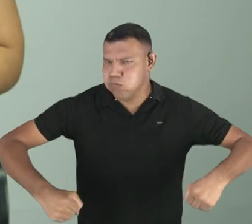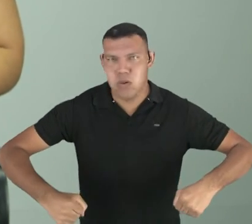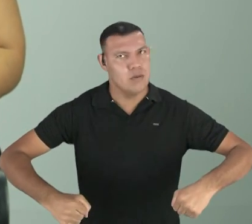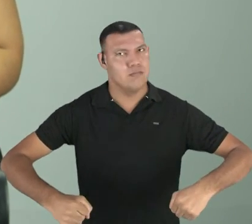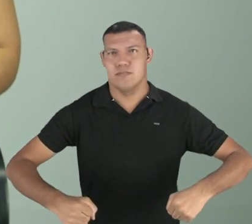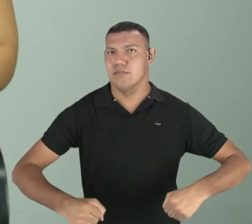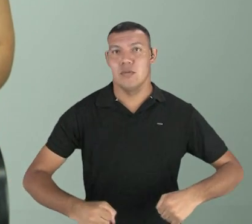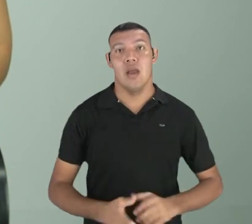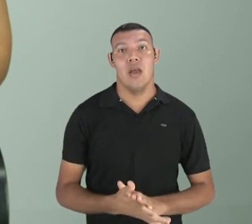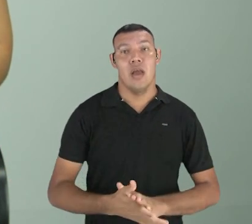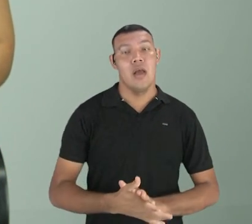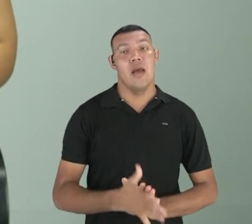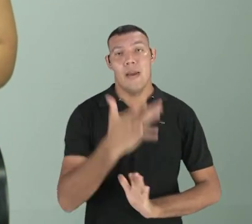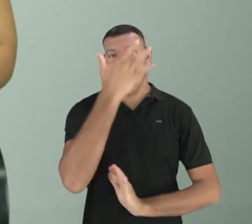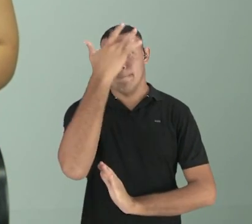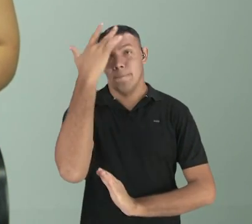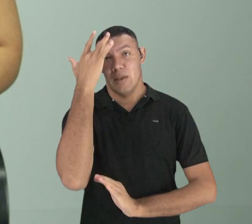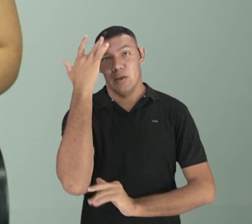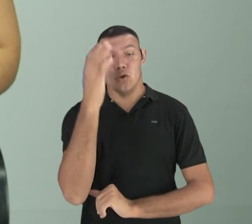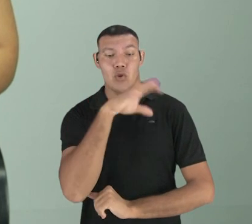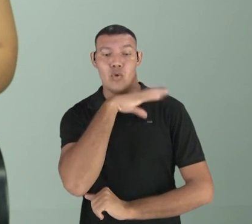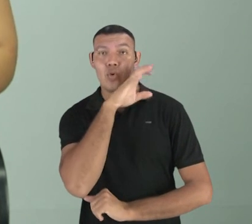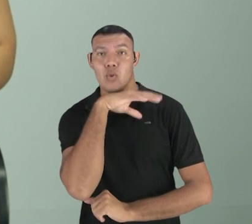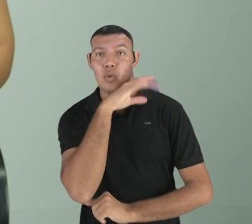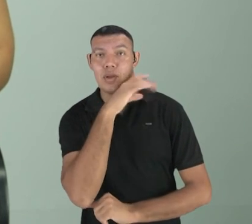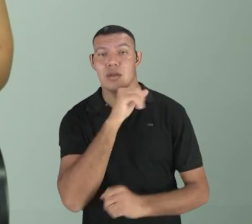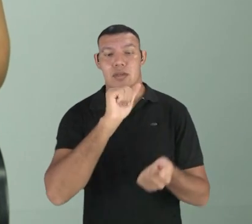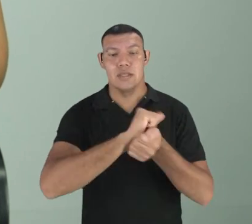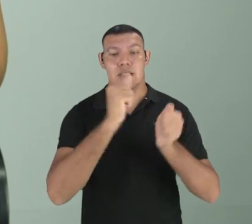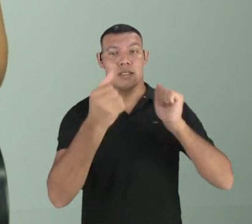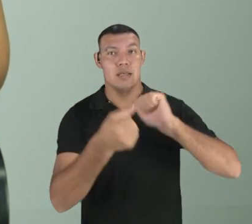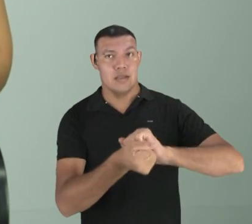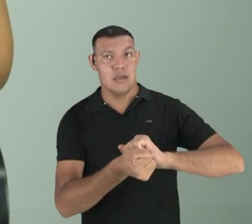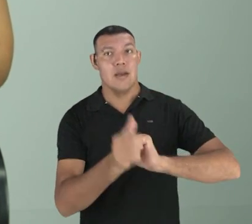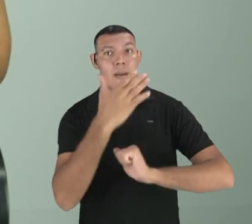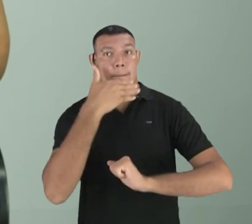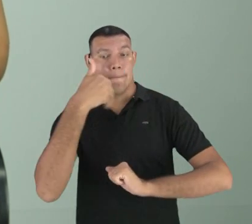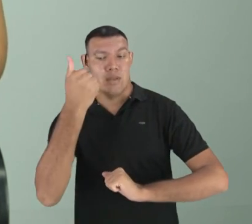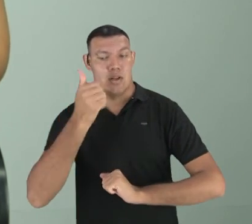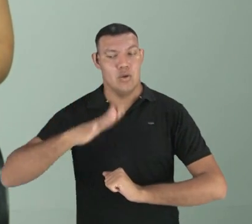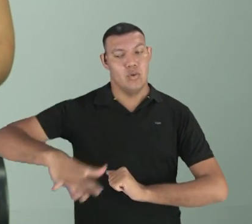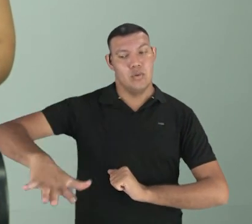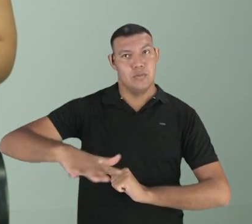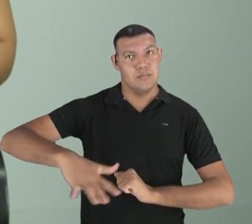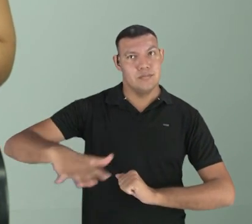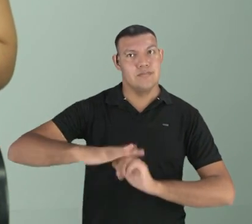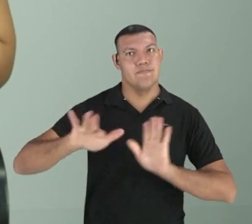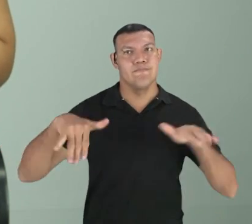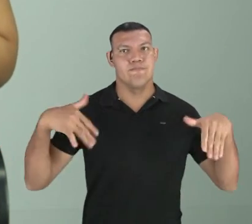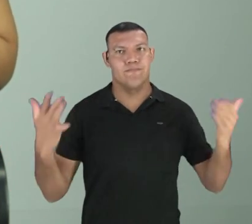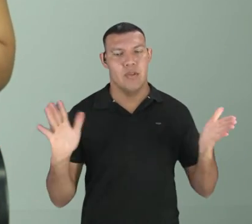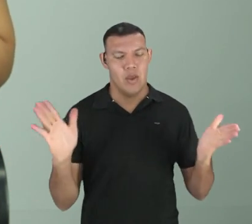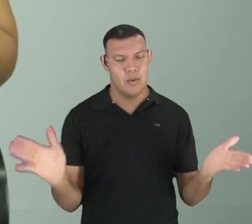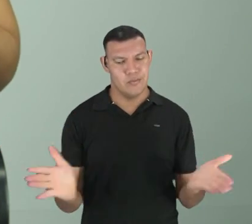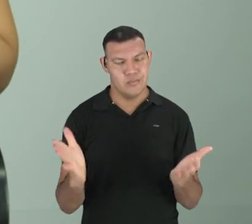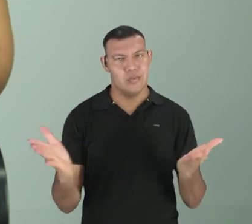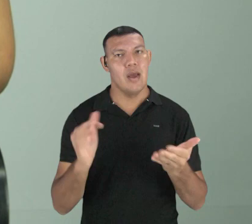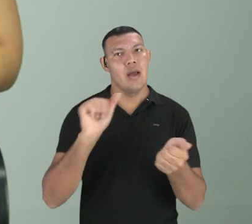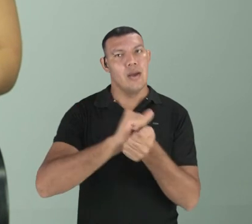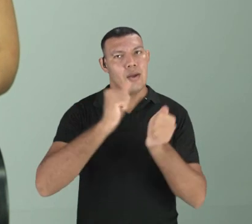é o indivíduo que melhor se adapta àquele ambiente. Dessa forma, promove